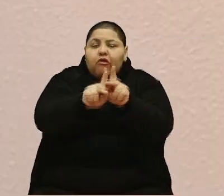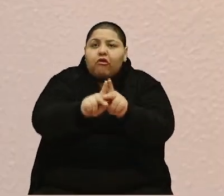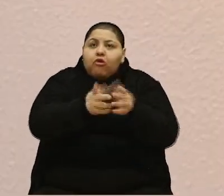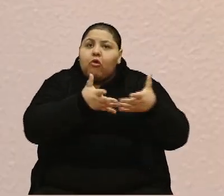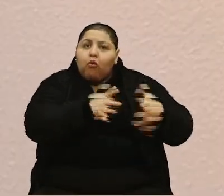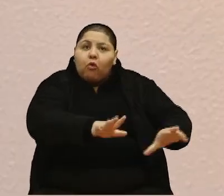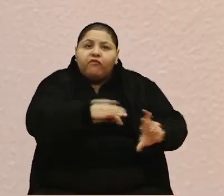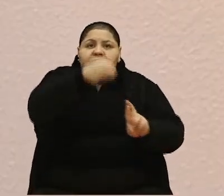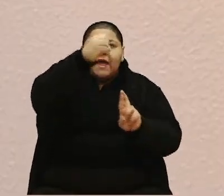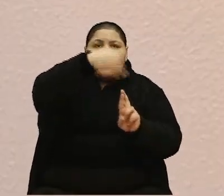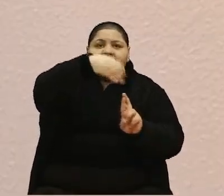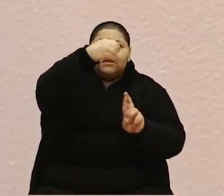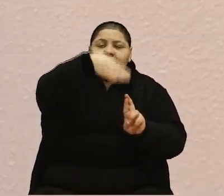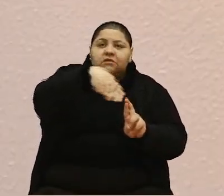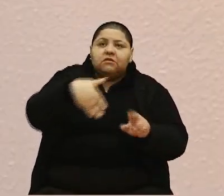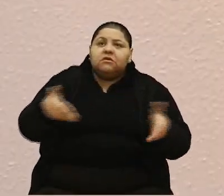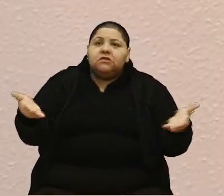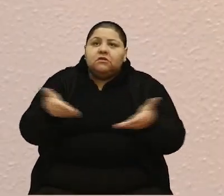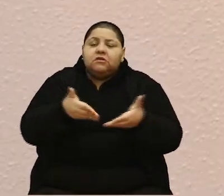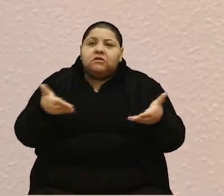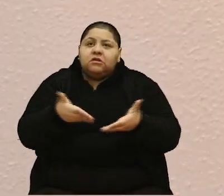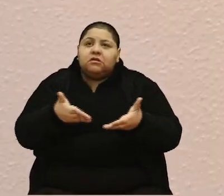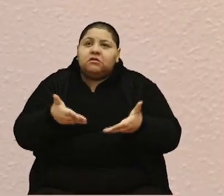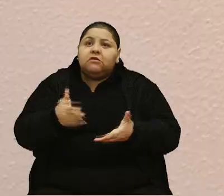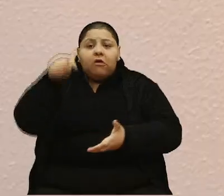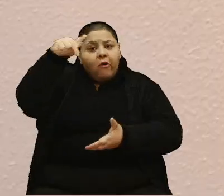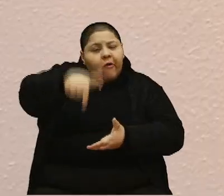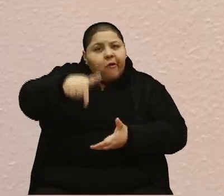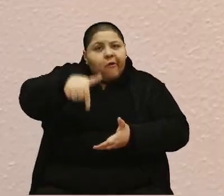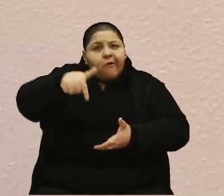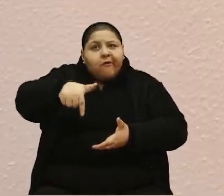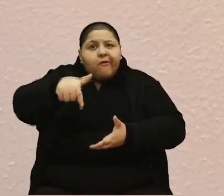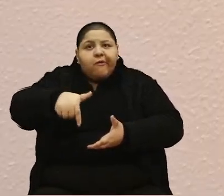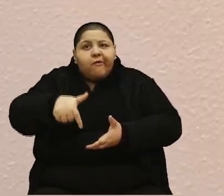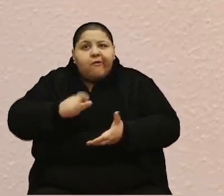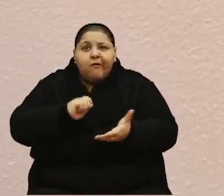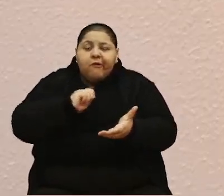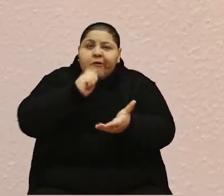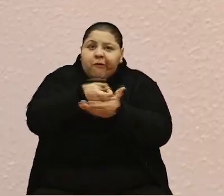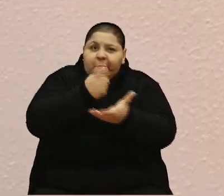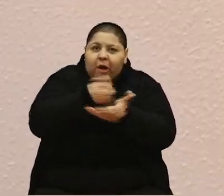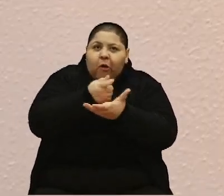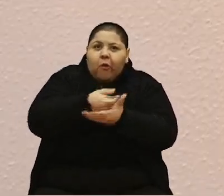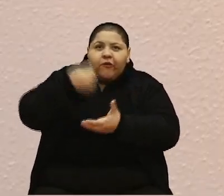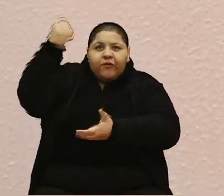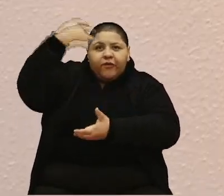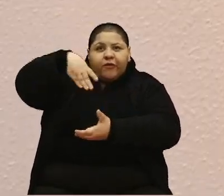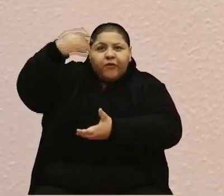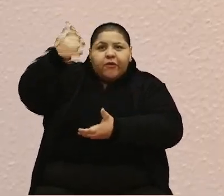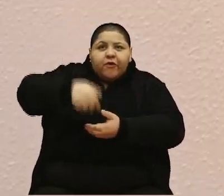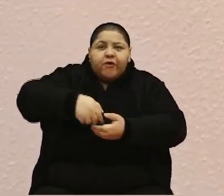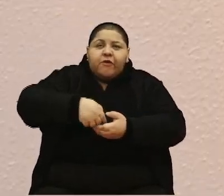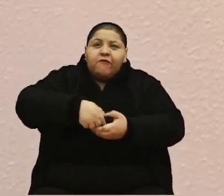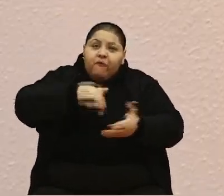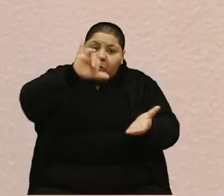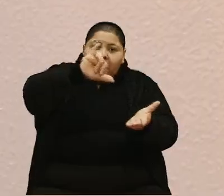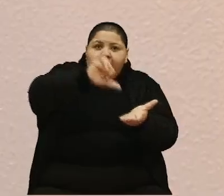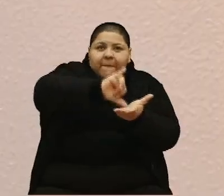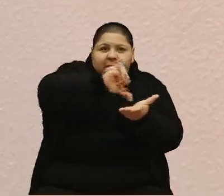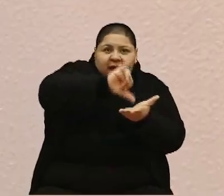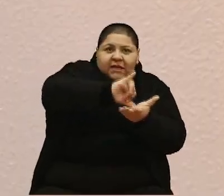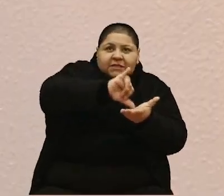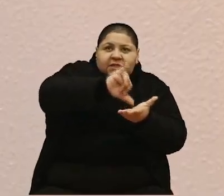a RGE. Vamos trazer uma conta de energia elétrica aqui, fazer uma foto. Vamos para a praça. Os vereadores, convidar a comunidade para